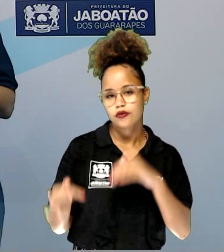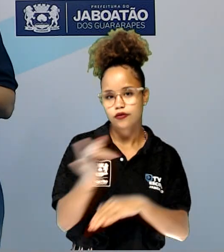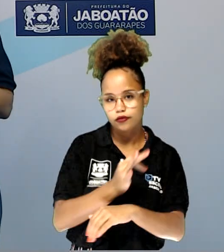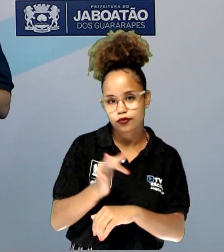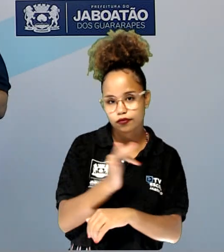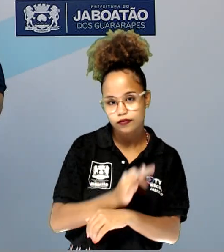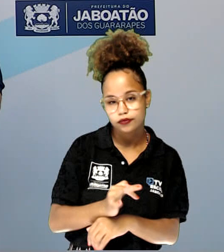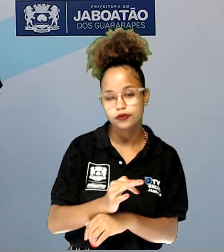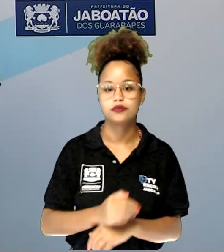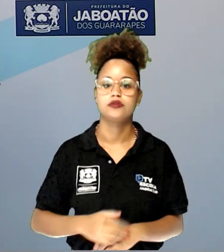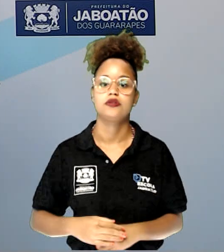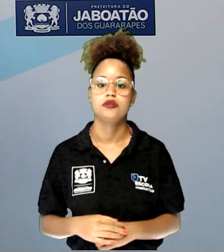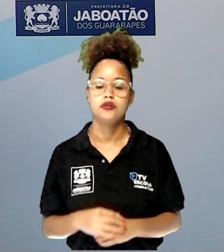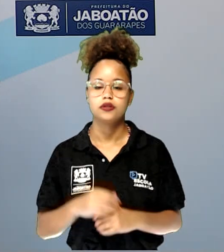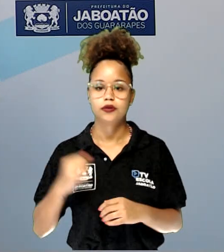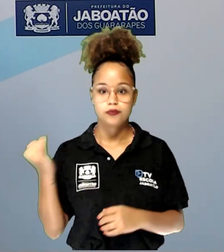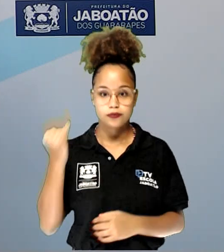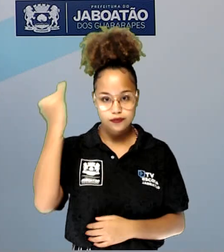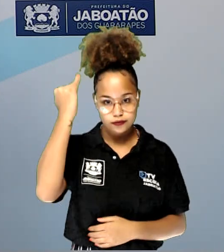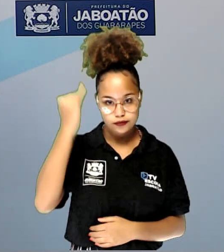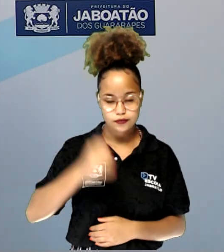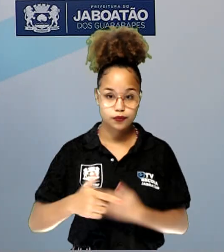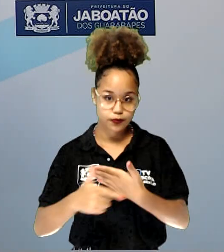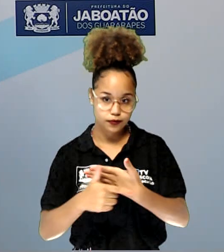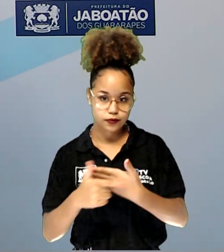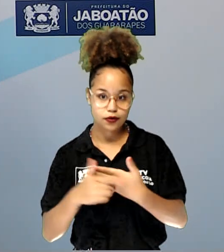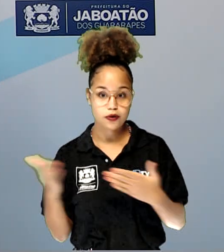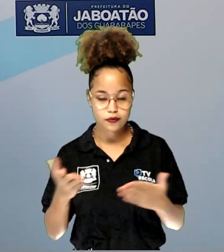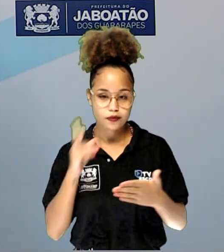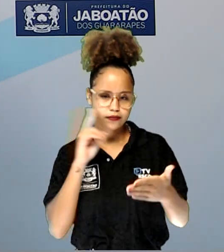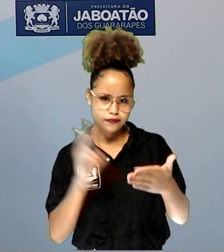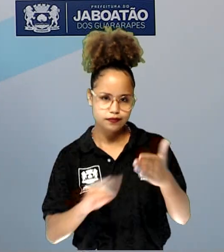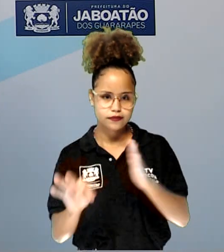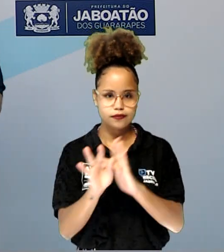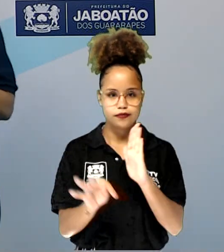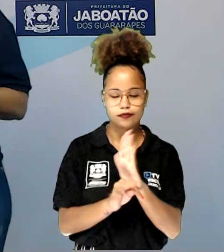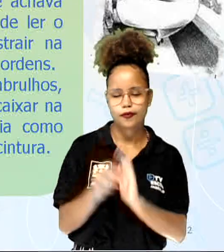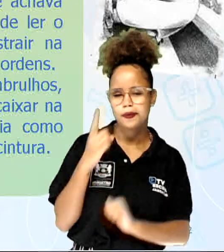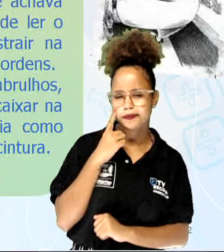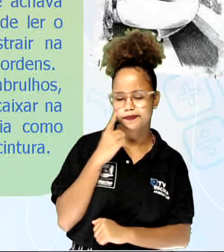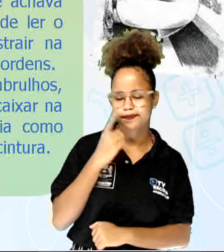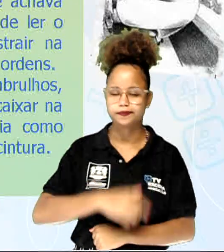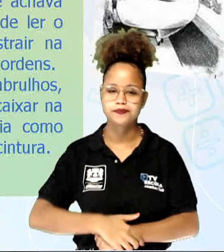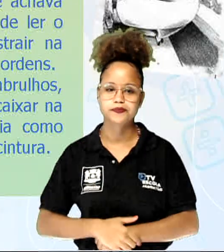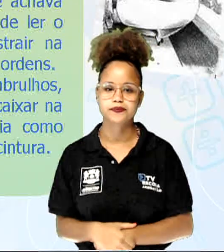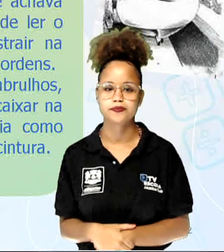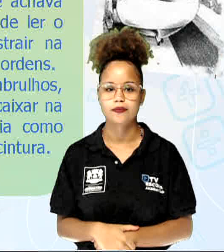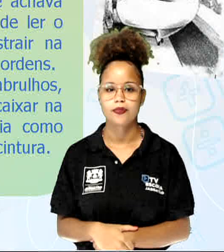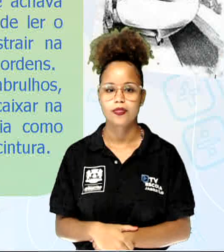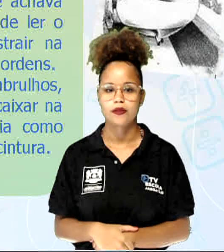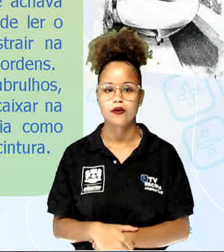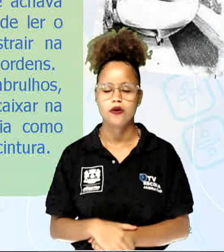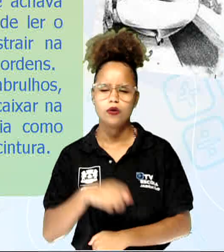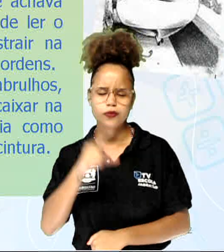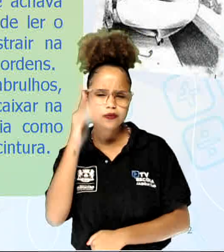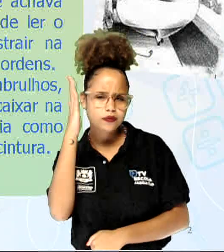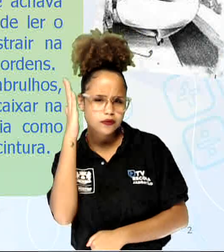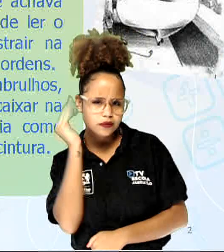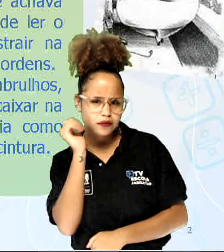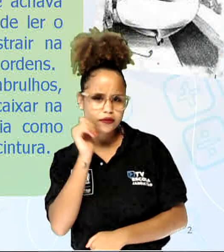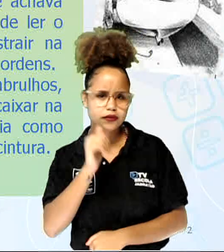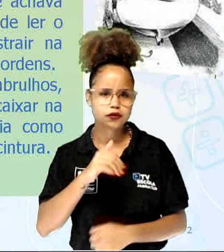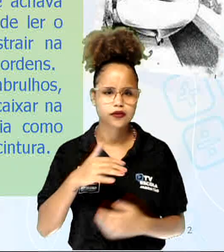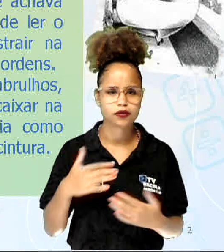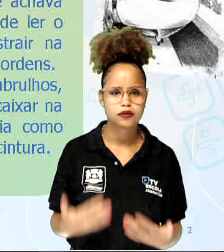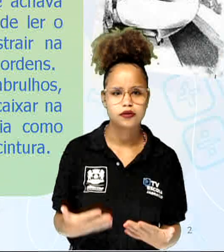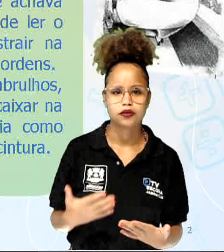e funcionais. Vamos lá para a leitura do texto? De olho no texto. O senhor sabe, ou seja,